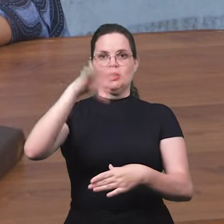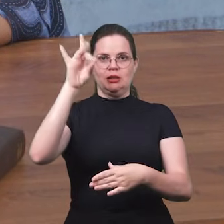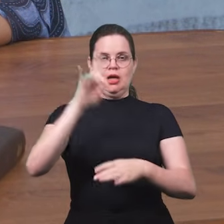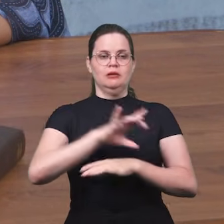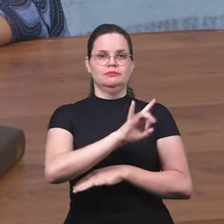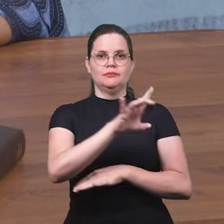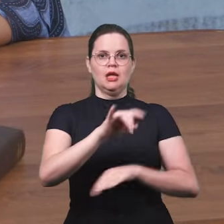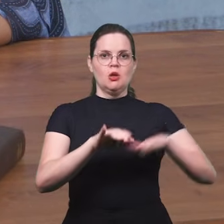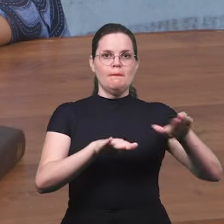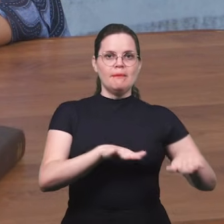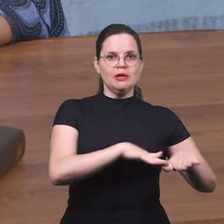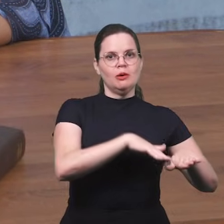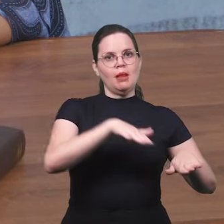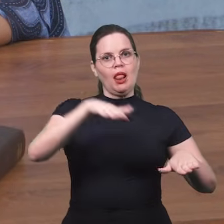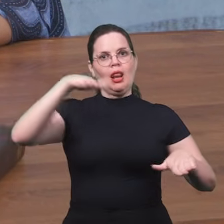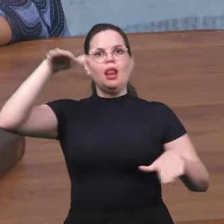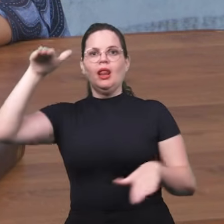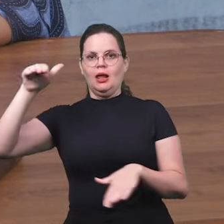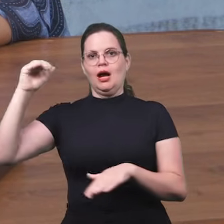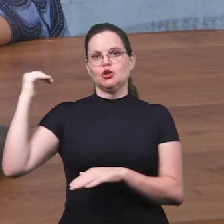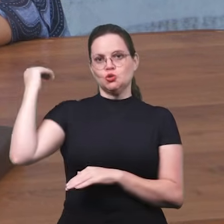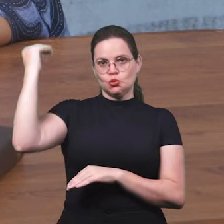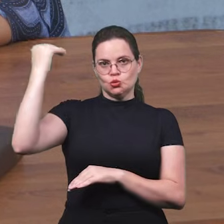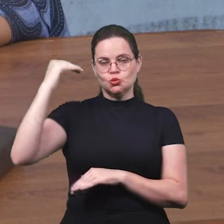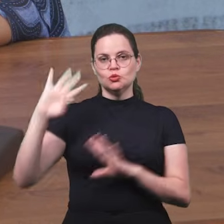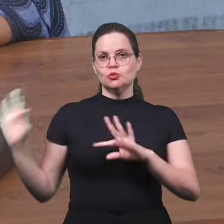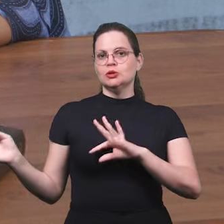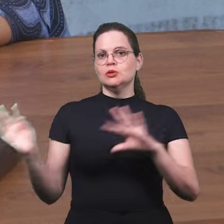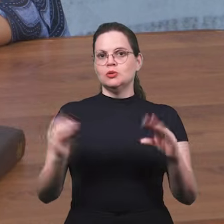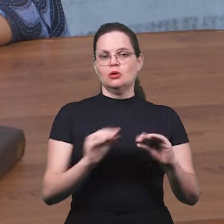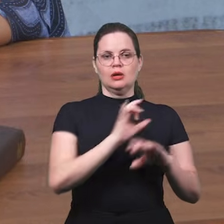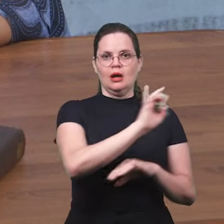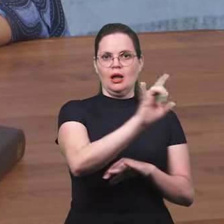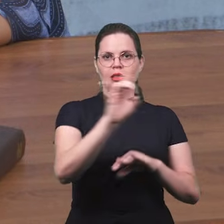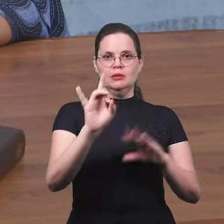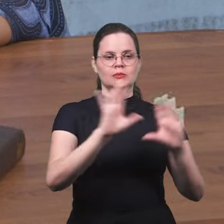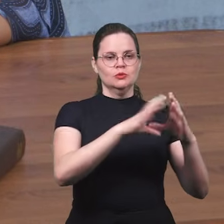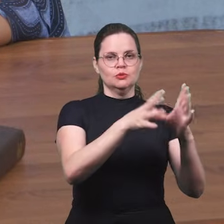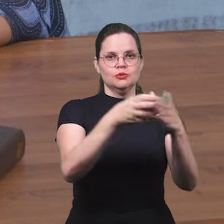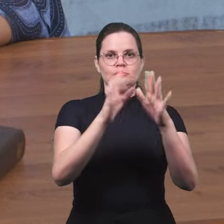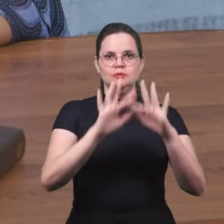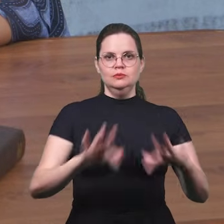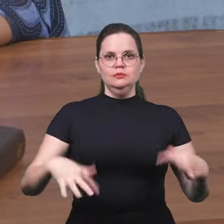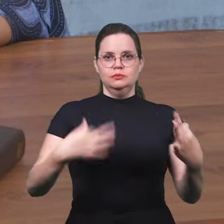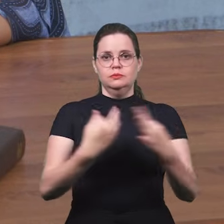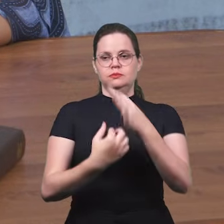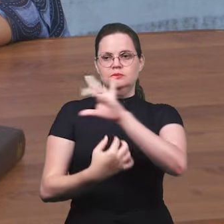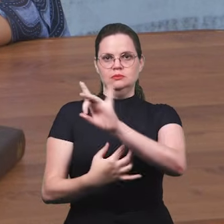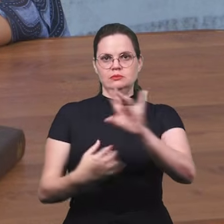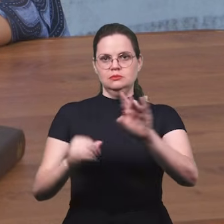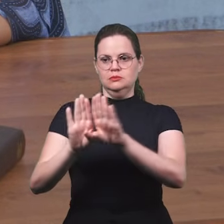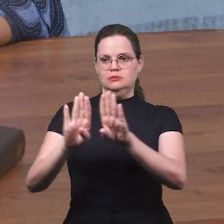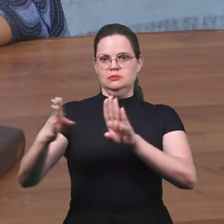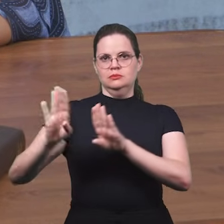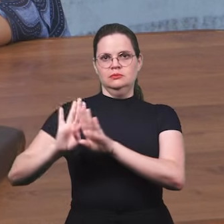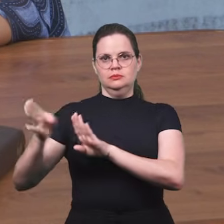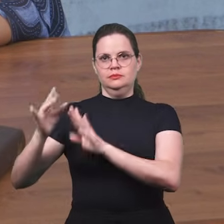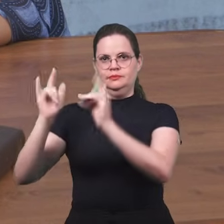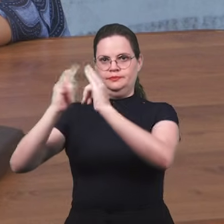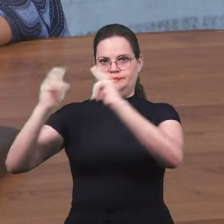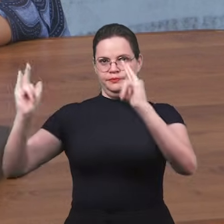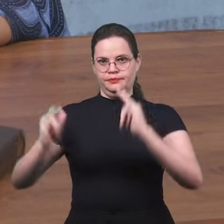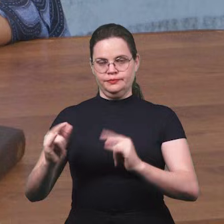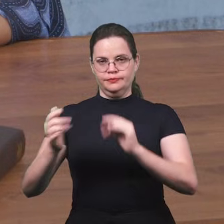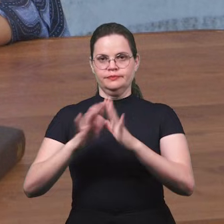os pequenos como os grandes, segundo as casas de seus pais, para cada porta. E